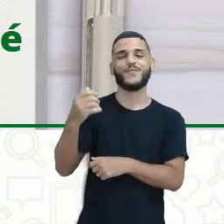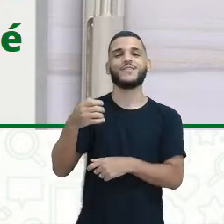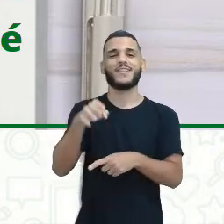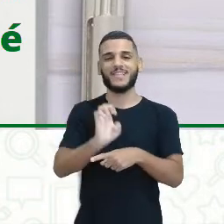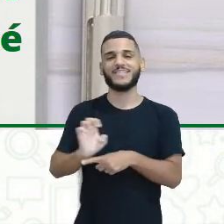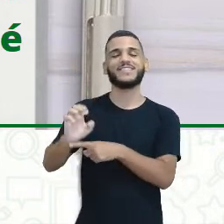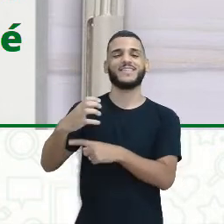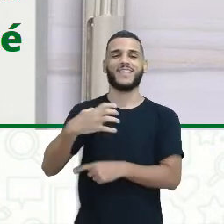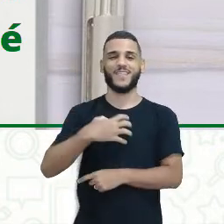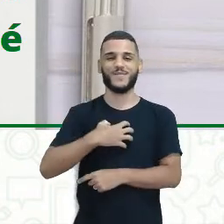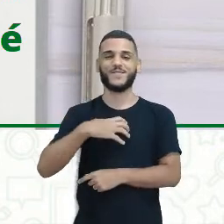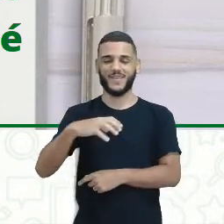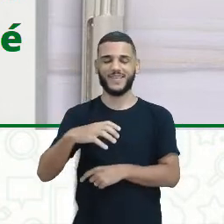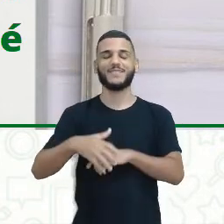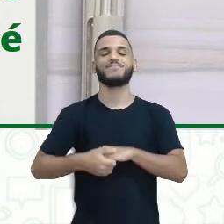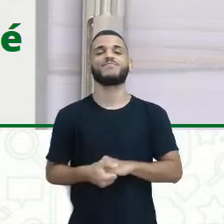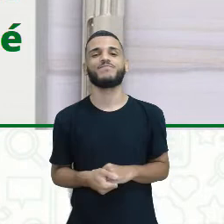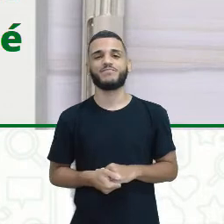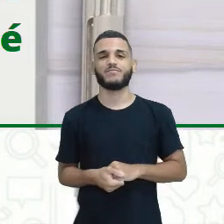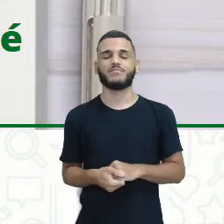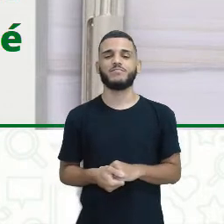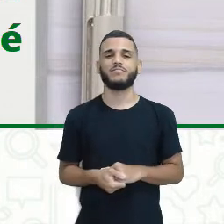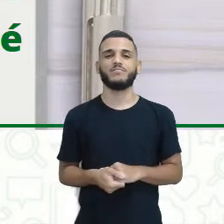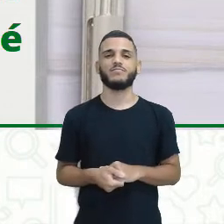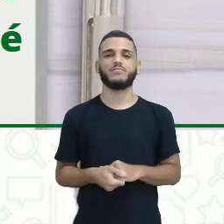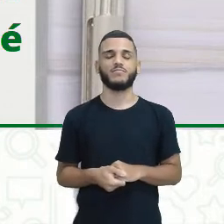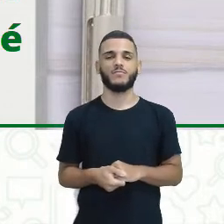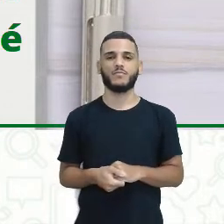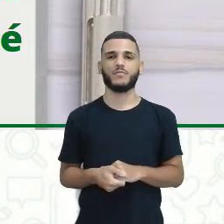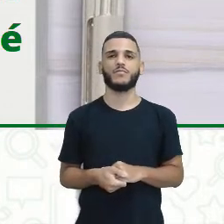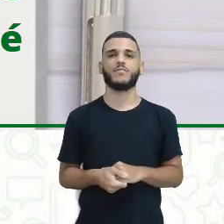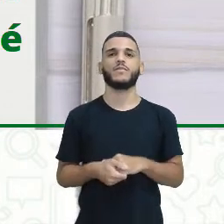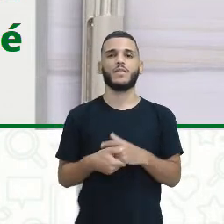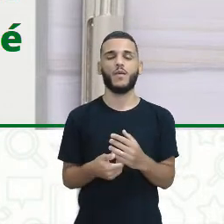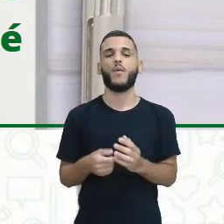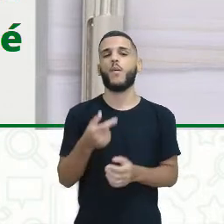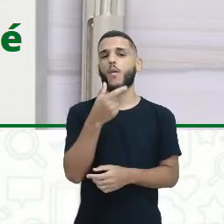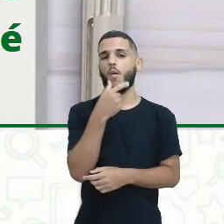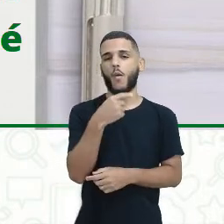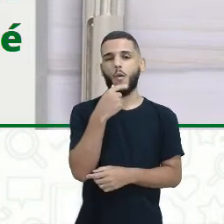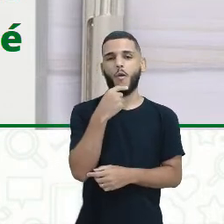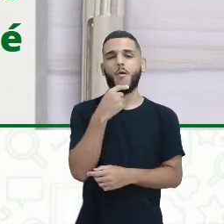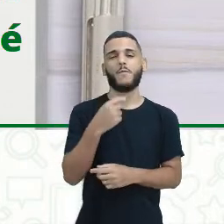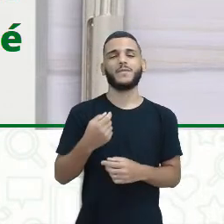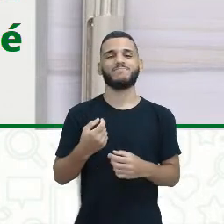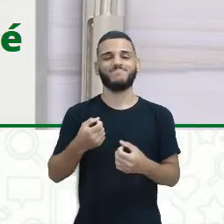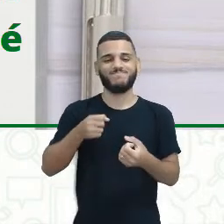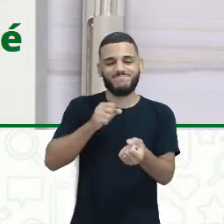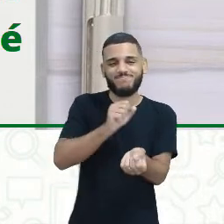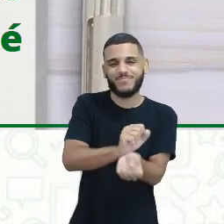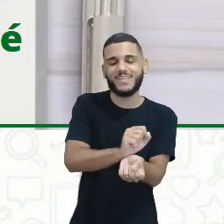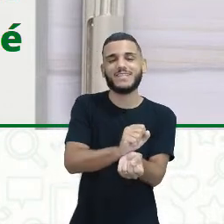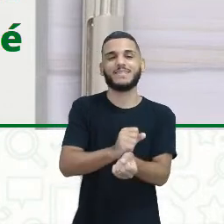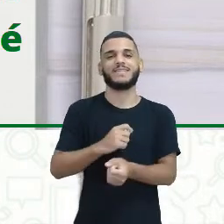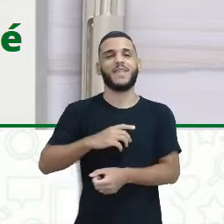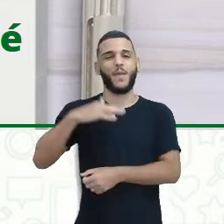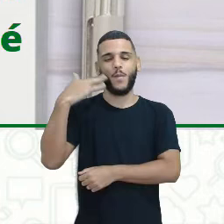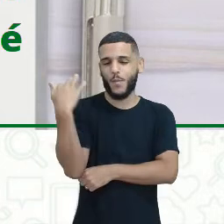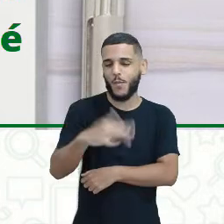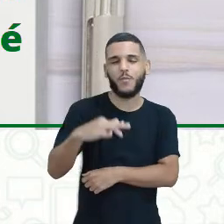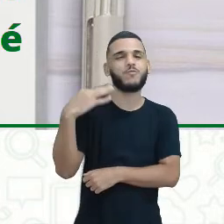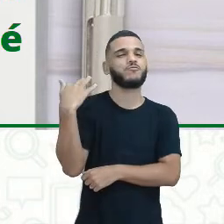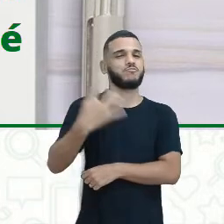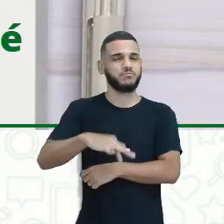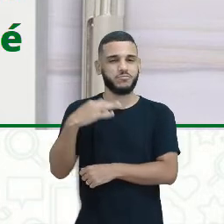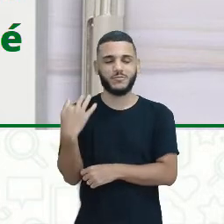da Bahia. E nesse sentido, eles eram amarrados aí para serem chicoteados, né, para serem